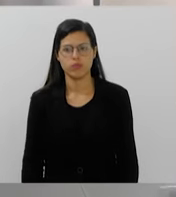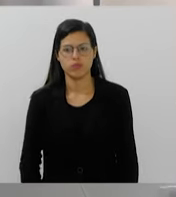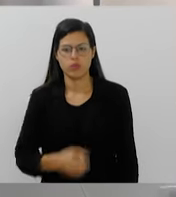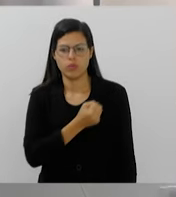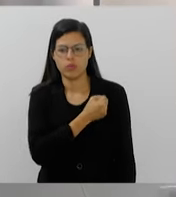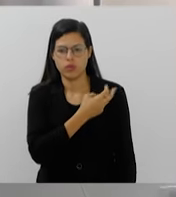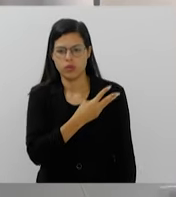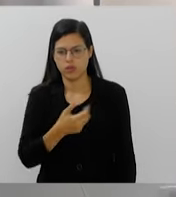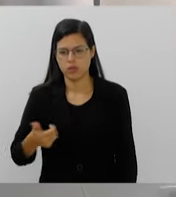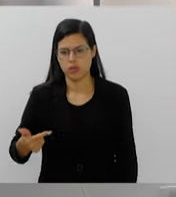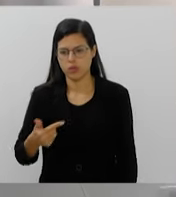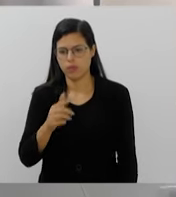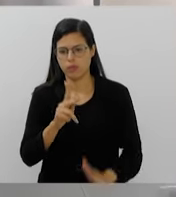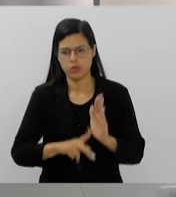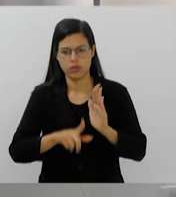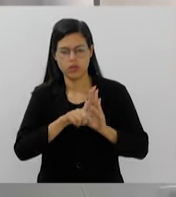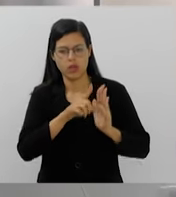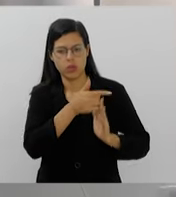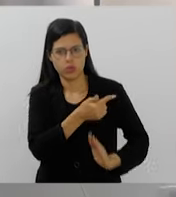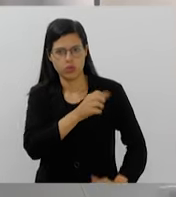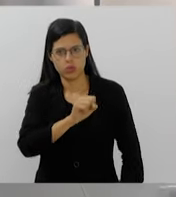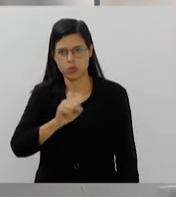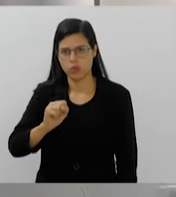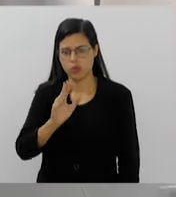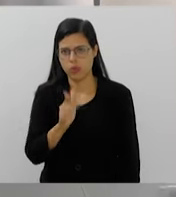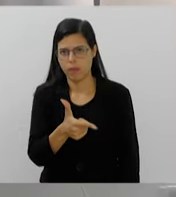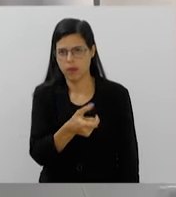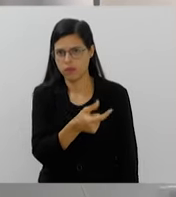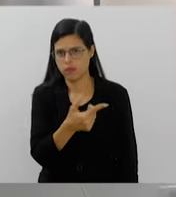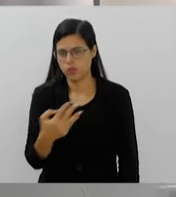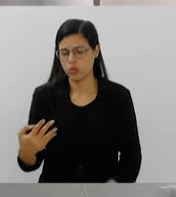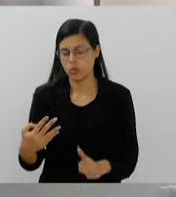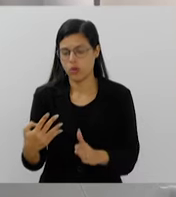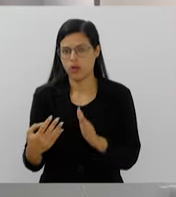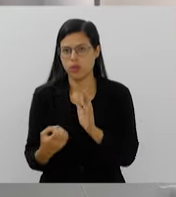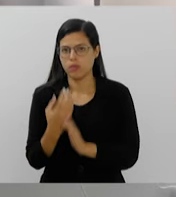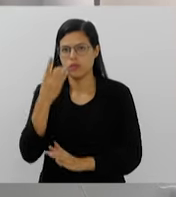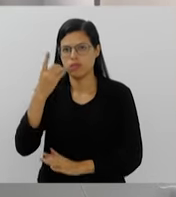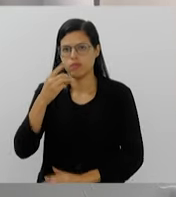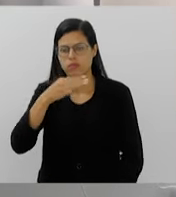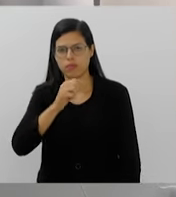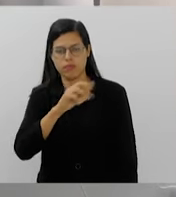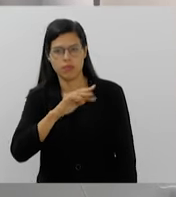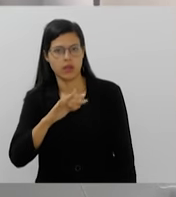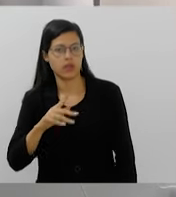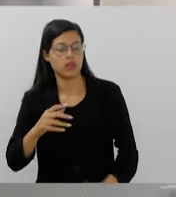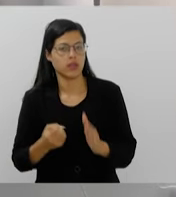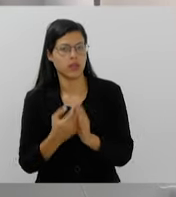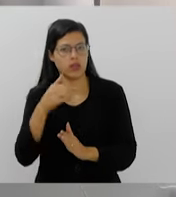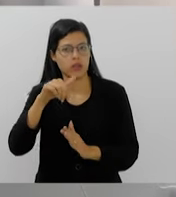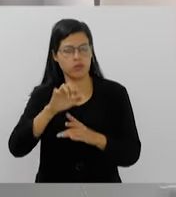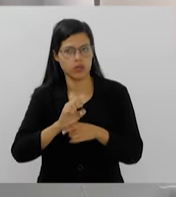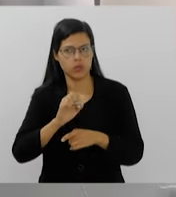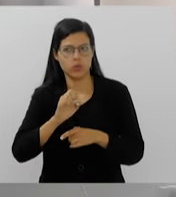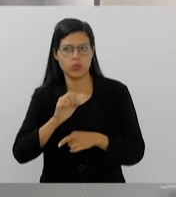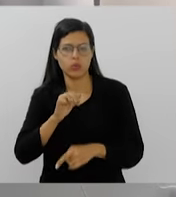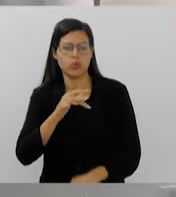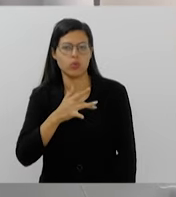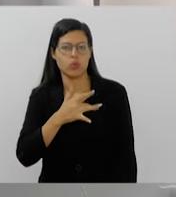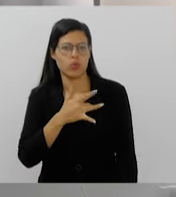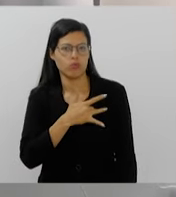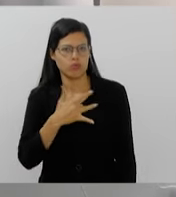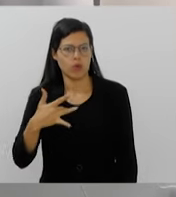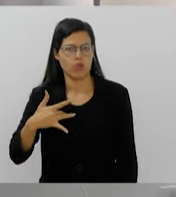32 da pauta, projeto de lei 2888 de 24, de autoria da deputada Marta Rocha, que institui no âmbito do Estado do Rio de Janeiro a campanha estadual de saúde bucal